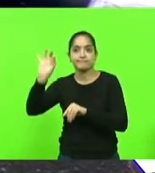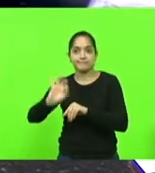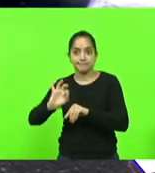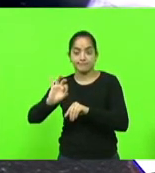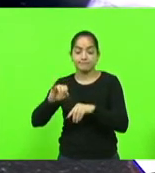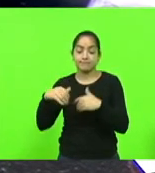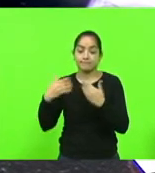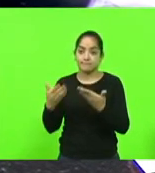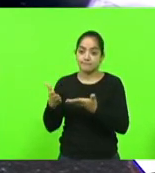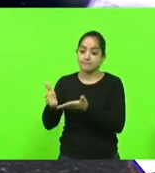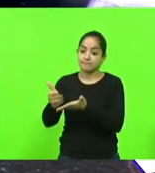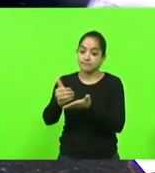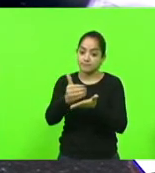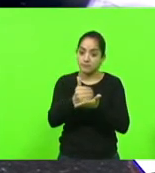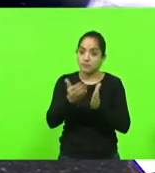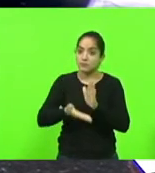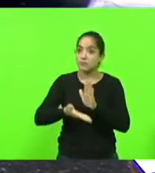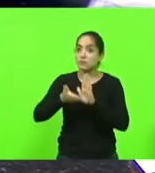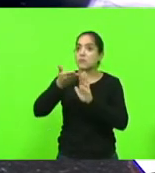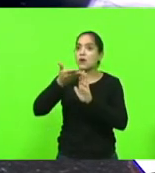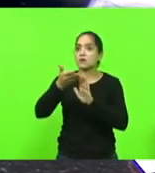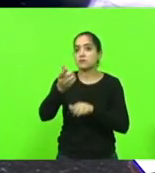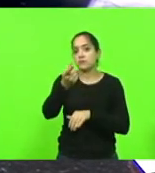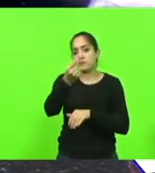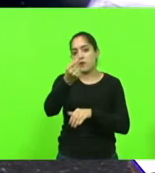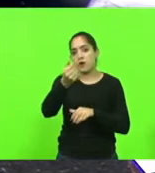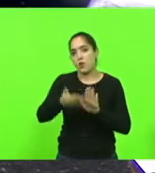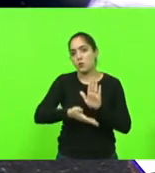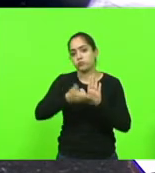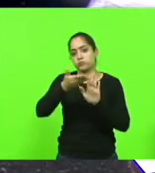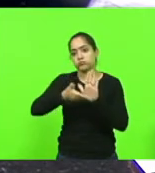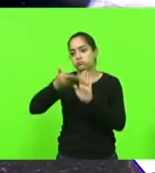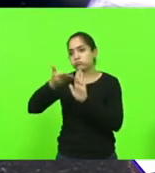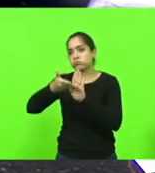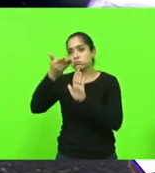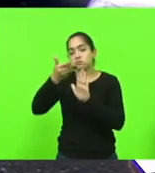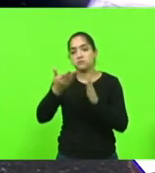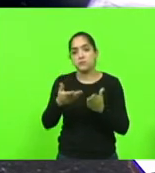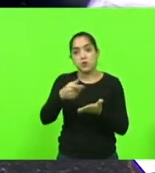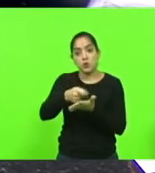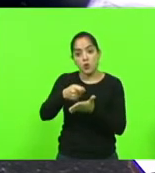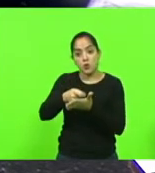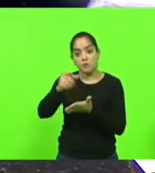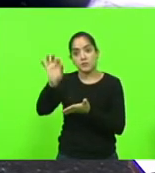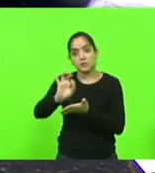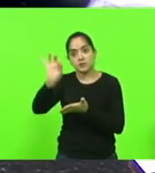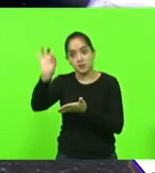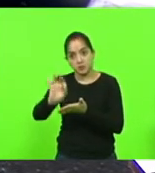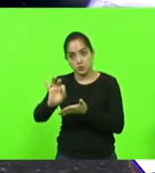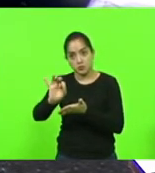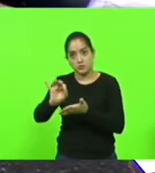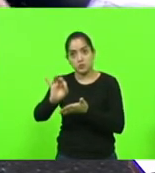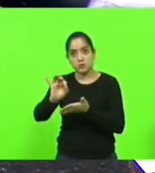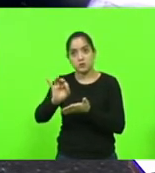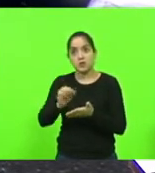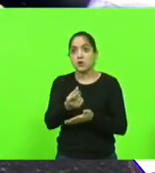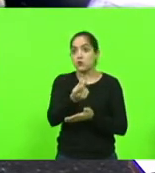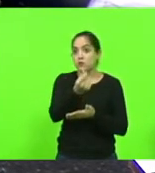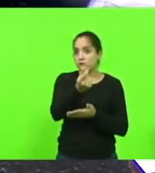está arrecadando mais, porque o preço de tudo subiu, e ele cobra essa alíquota em cima do preço de